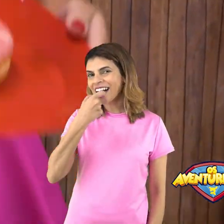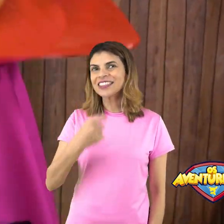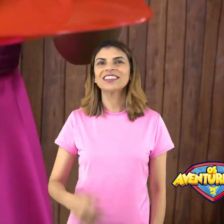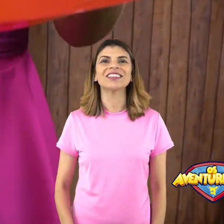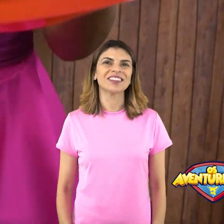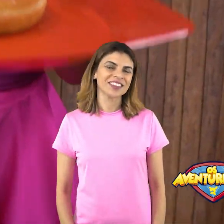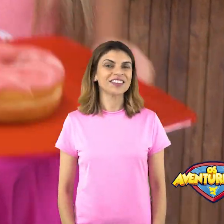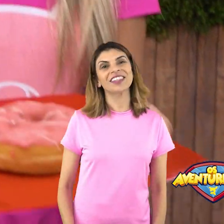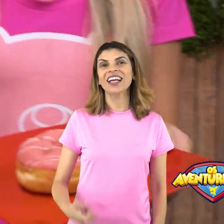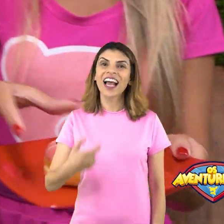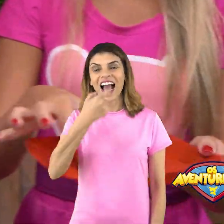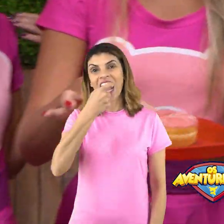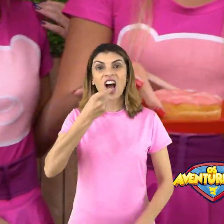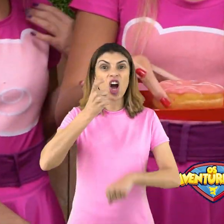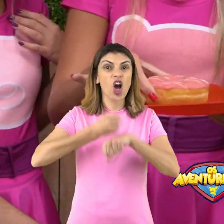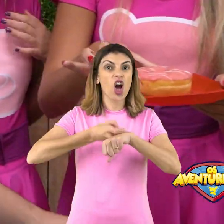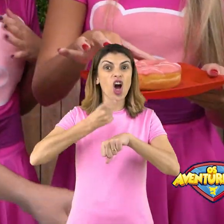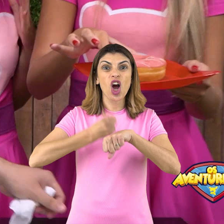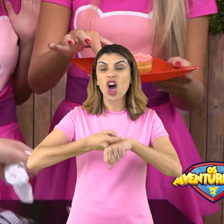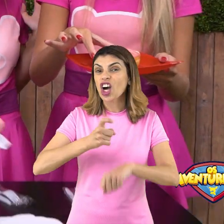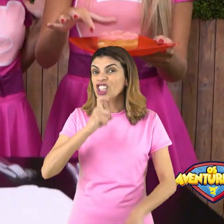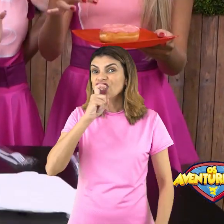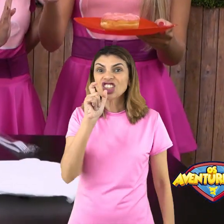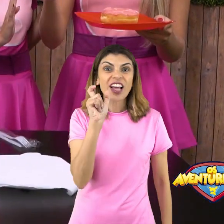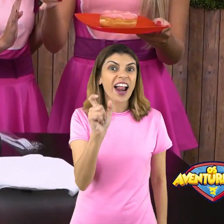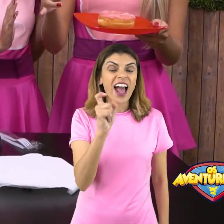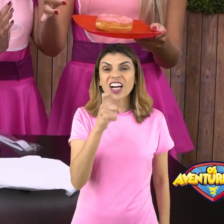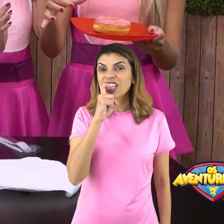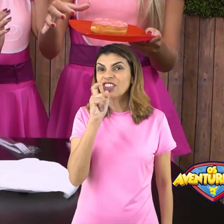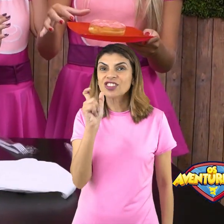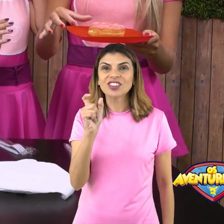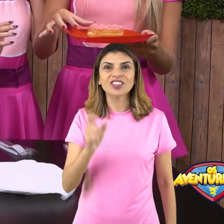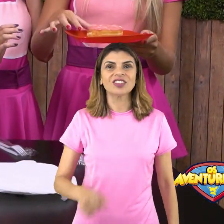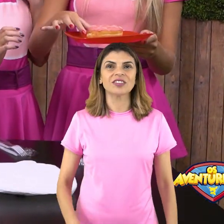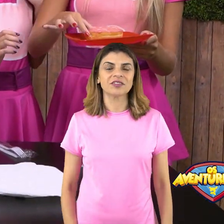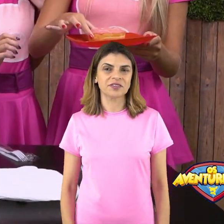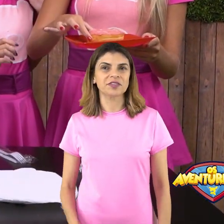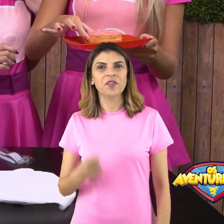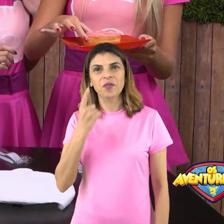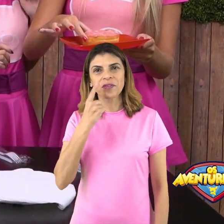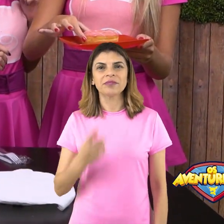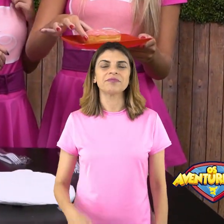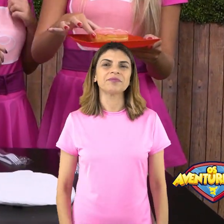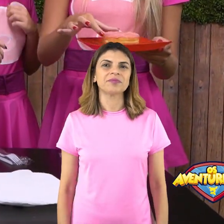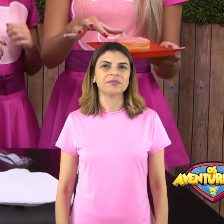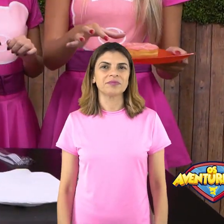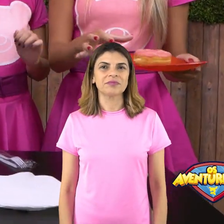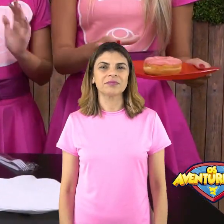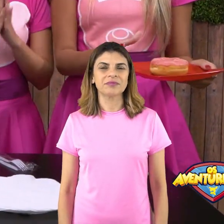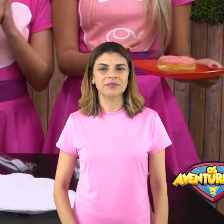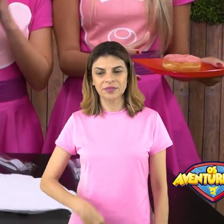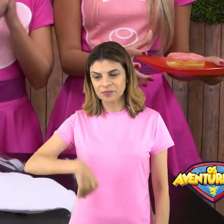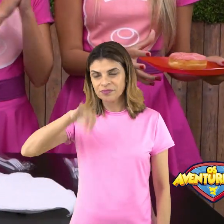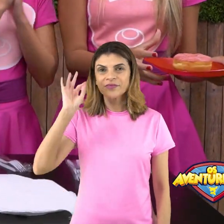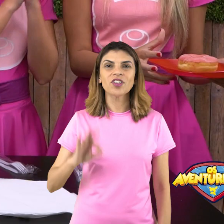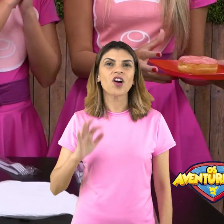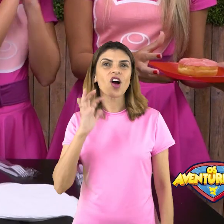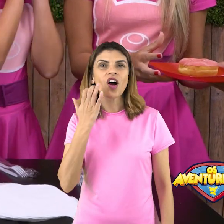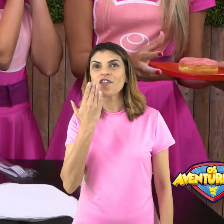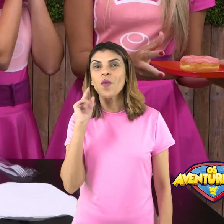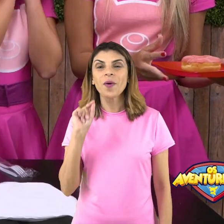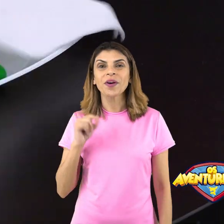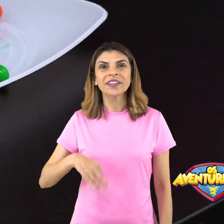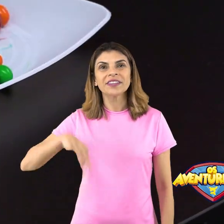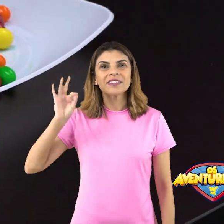Donuts! Um donuts congelado. Tá congelado. Vamos ver agora. Aprende de aventureira rosa que ela vai comer.